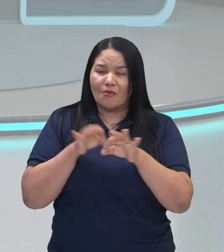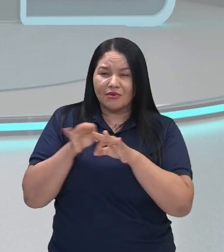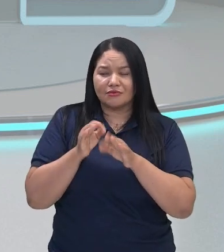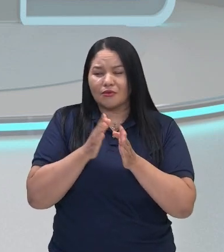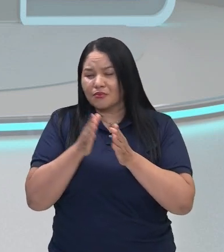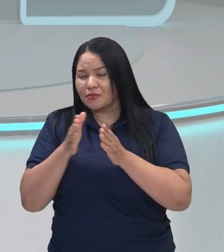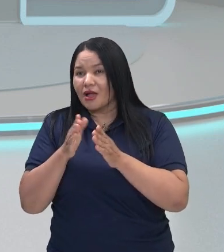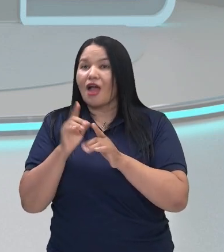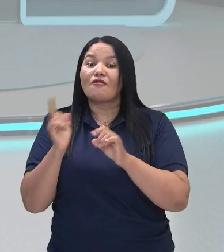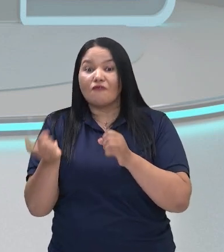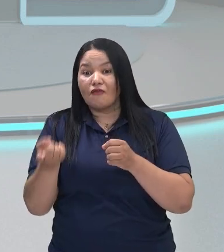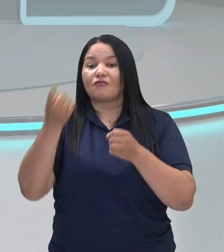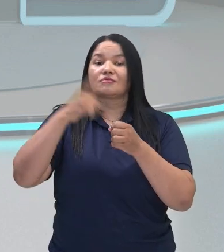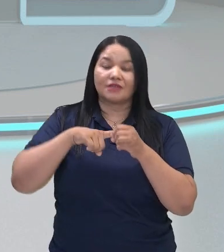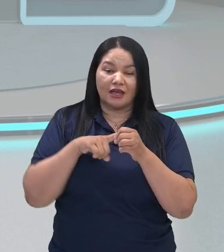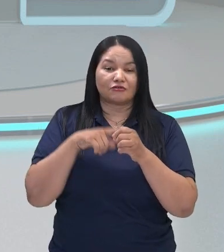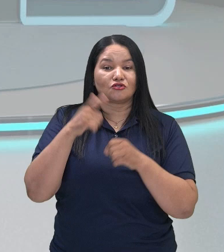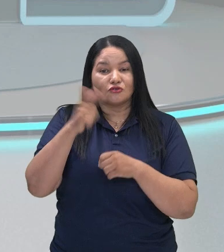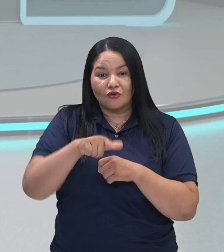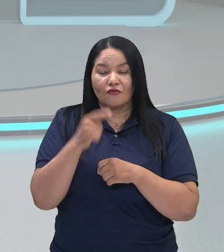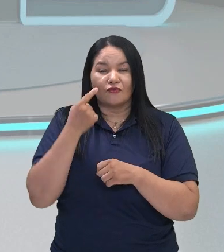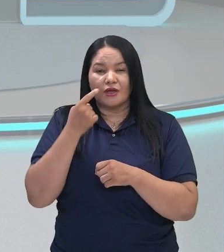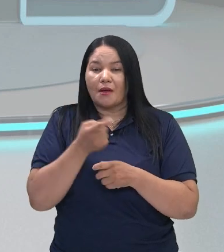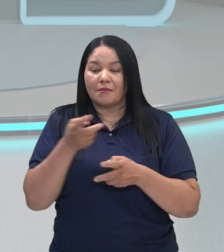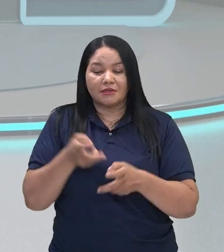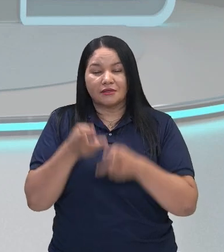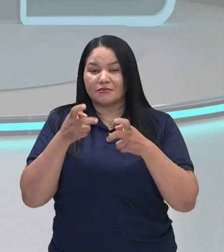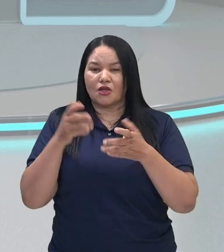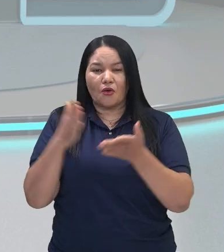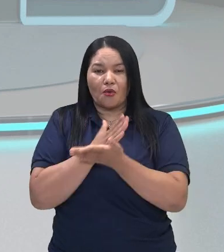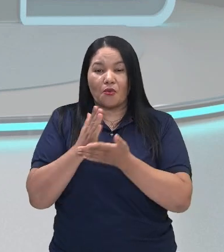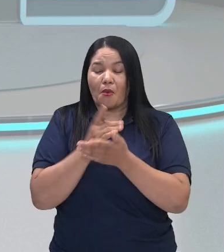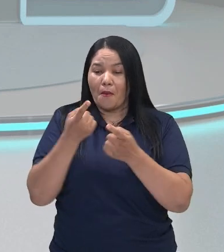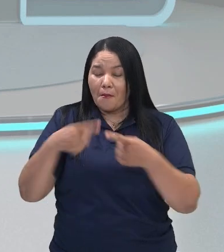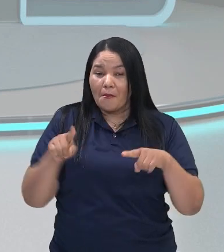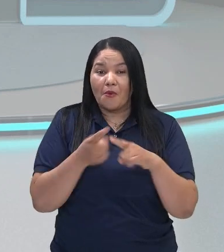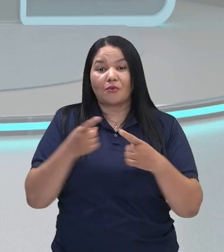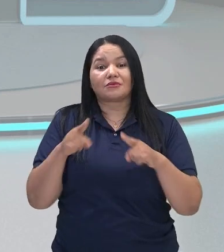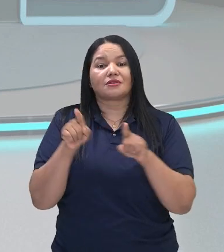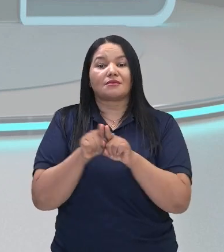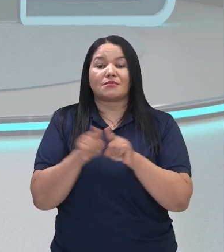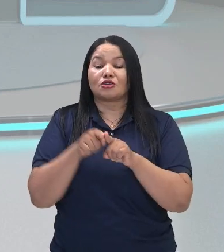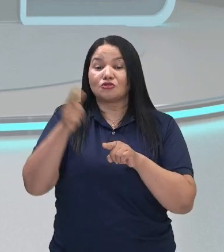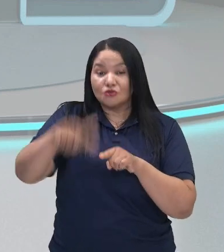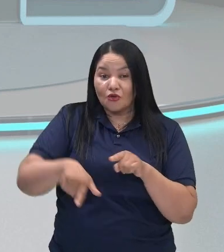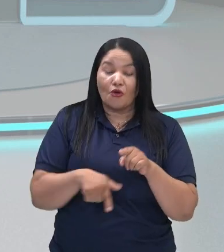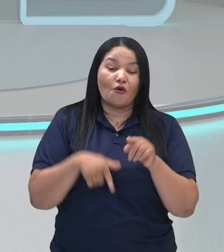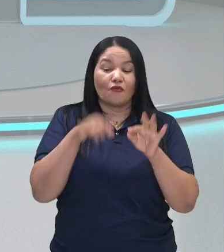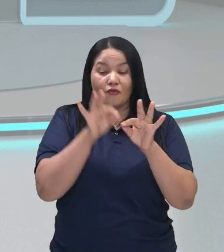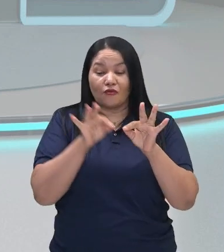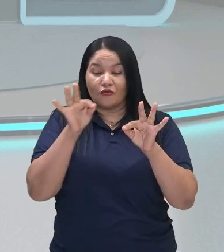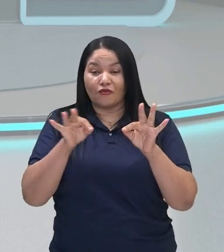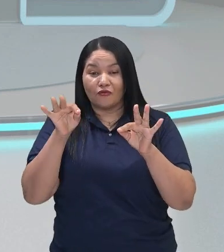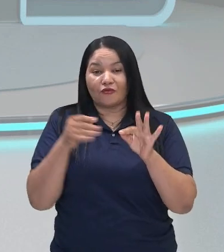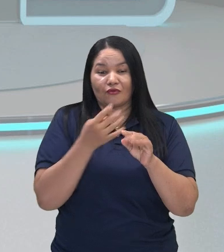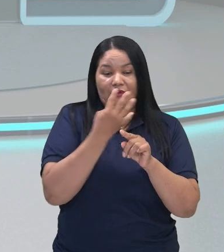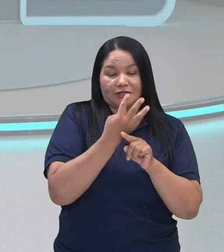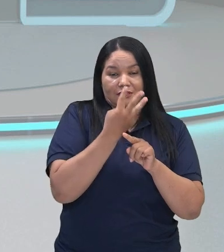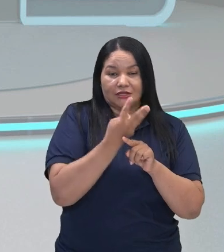isso recentemente, foi possível perceber que alguns músicos estão retomando a frequência de 432